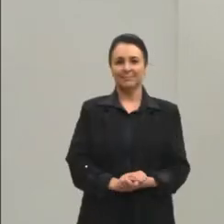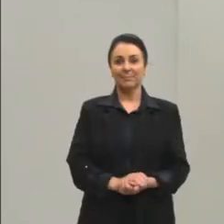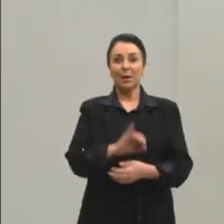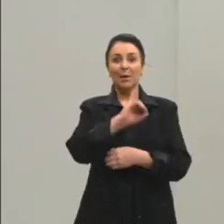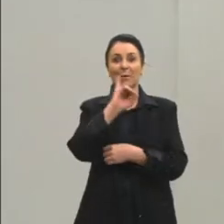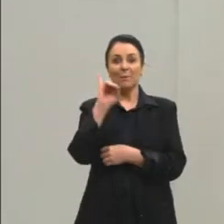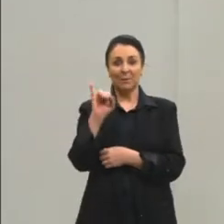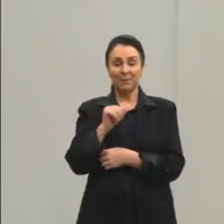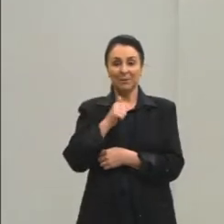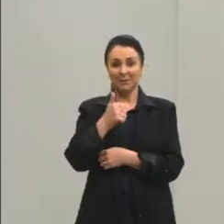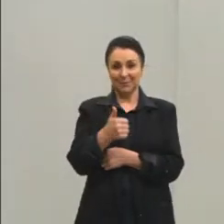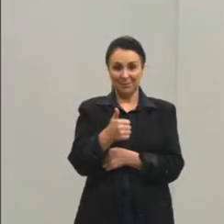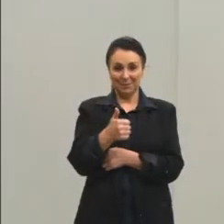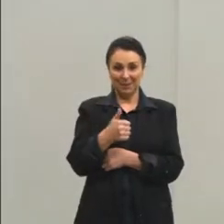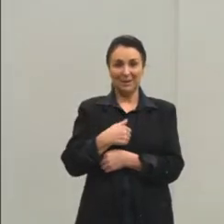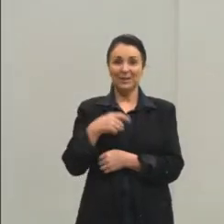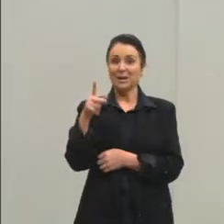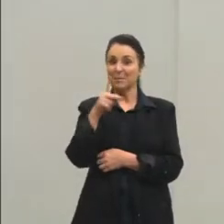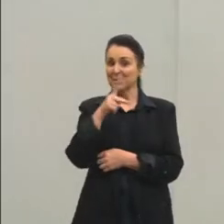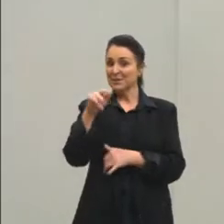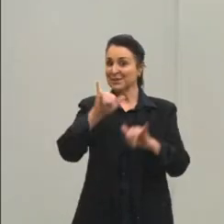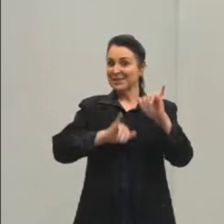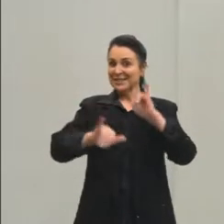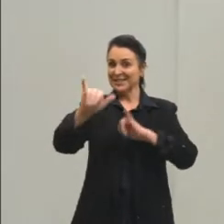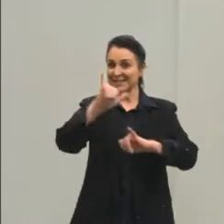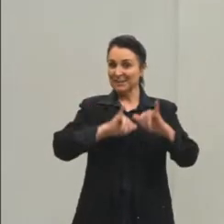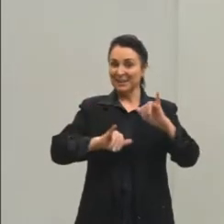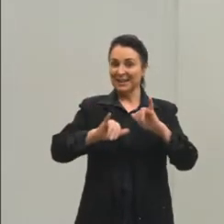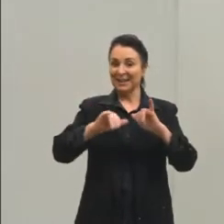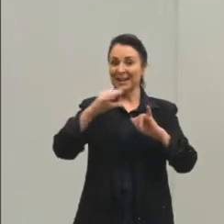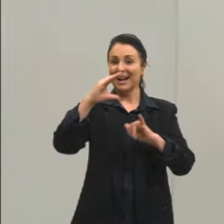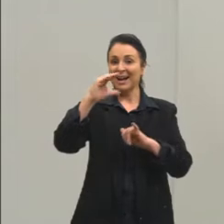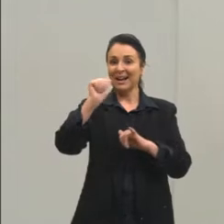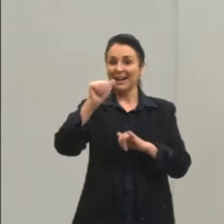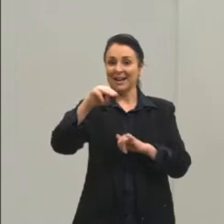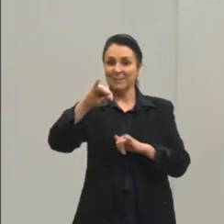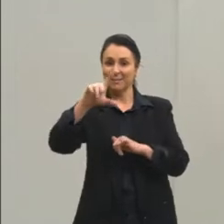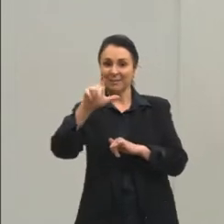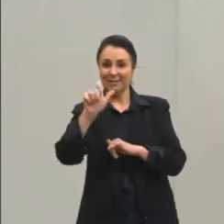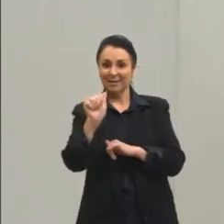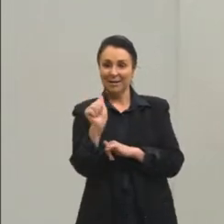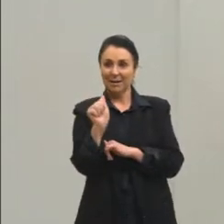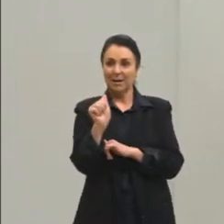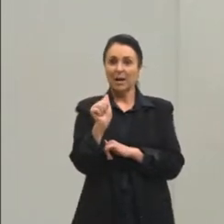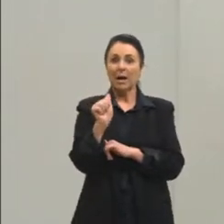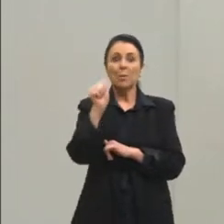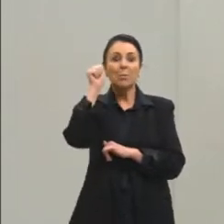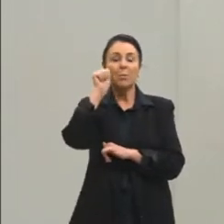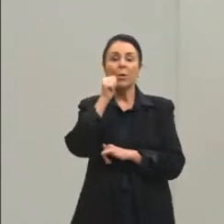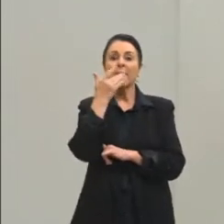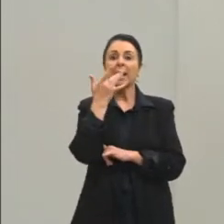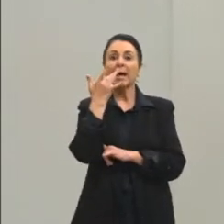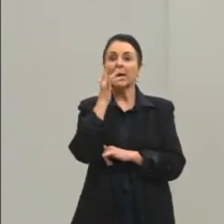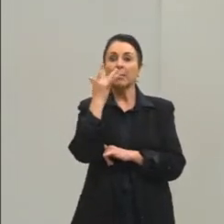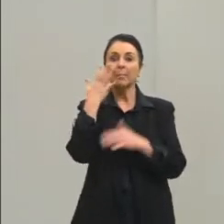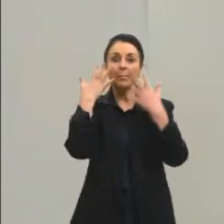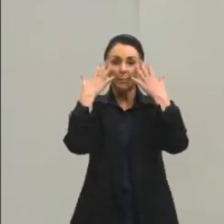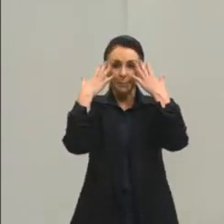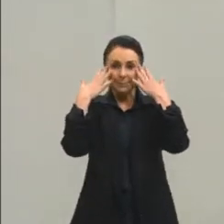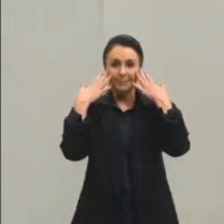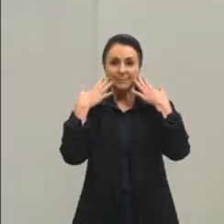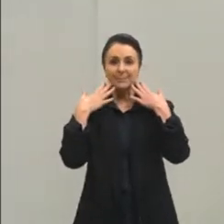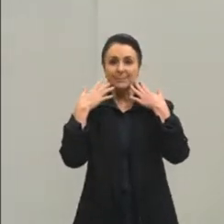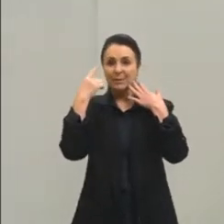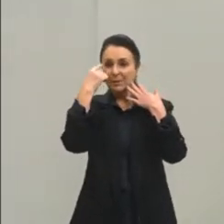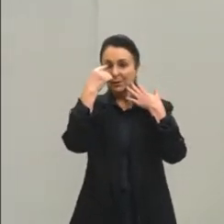o Olá pessoal eu sou professora de química professora Camila grandini sou uma mulher branca de pele clara